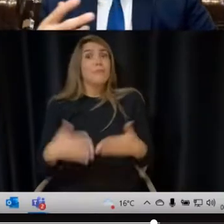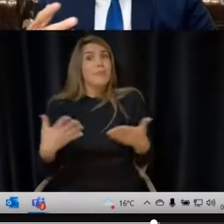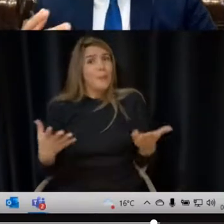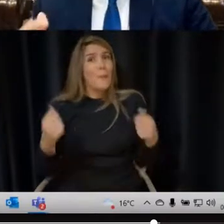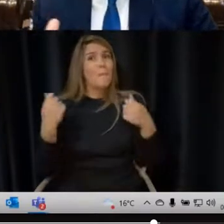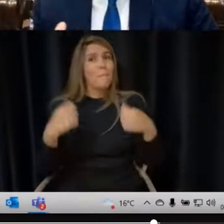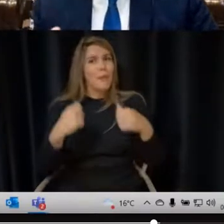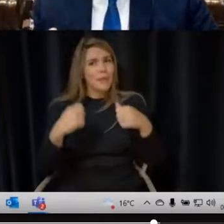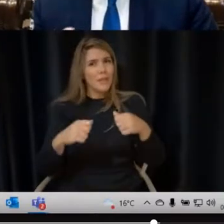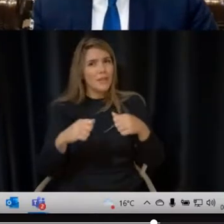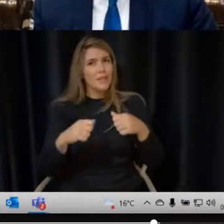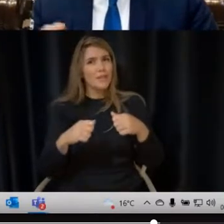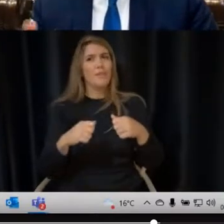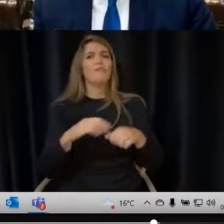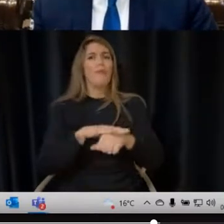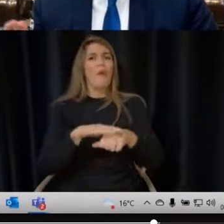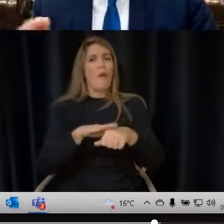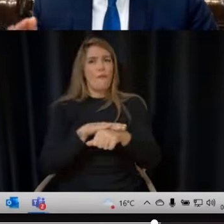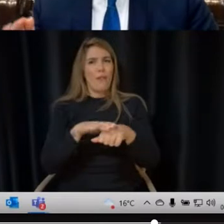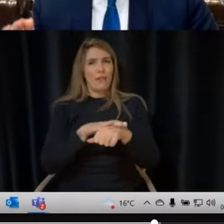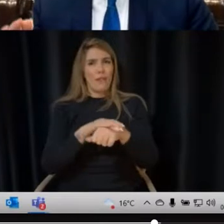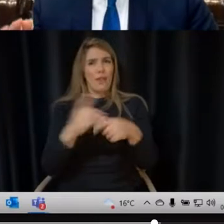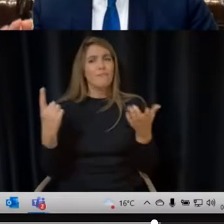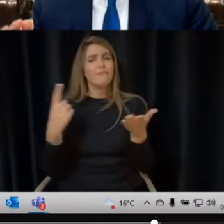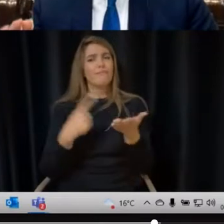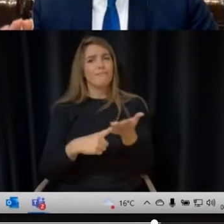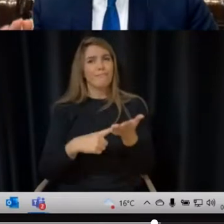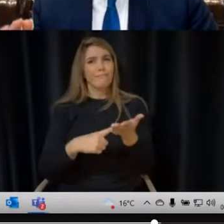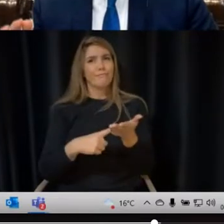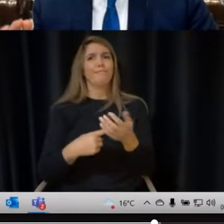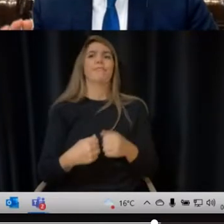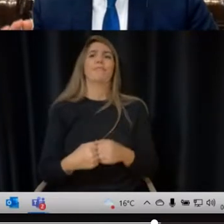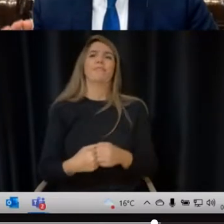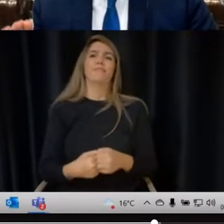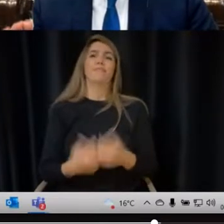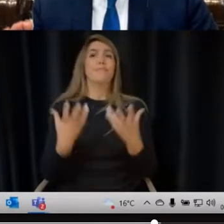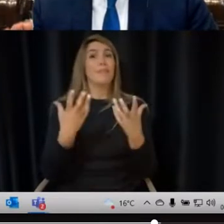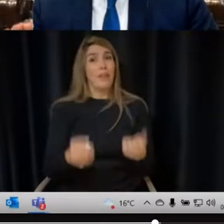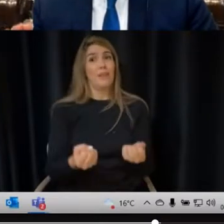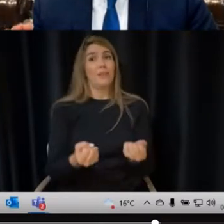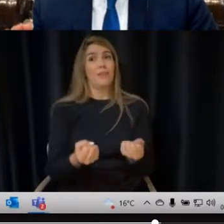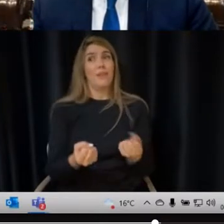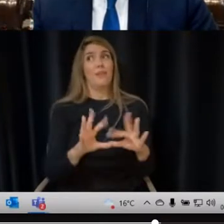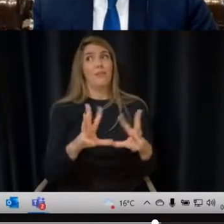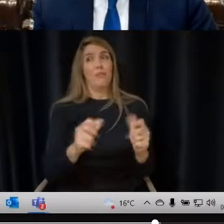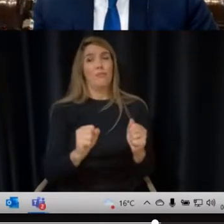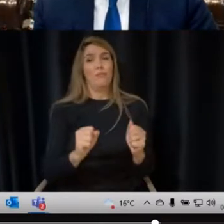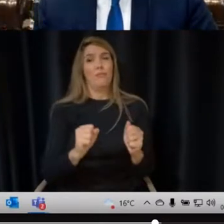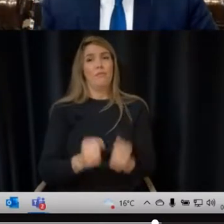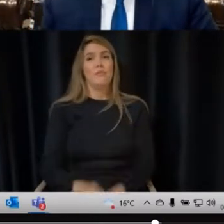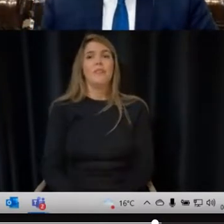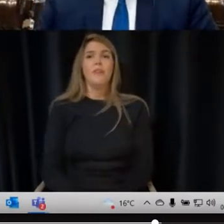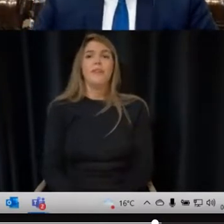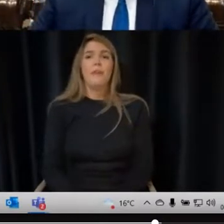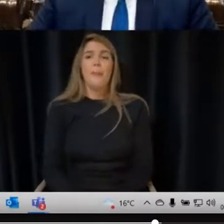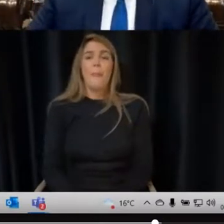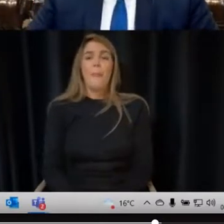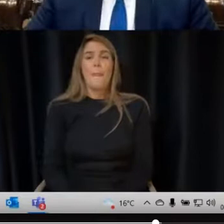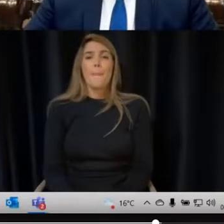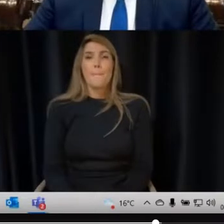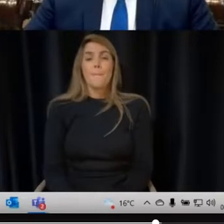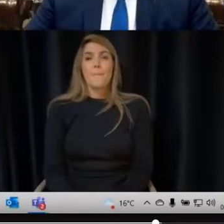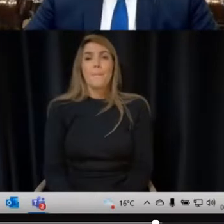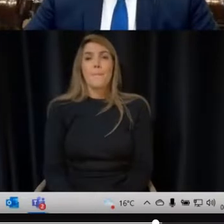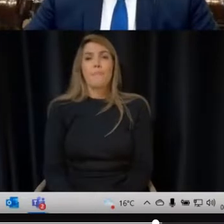Se não chegarem a acordo nenhum, prevalece a não doação, é isso. Isso, tá? Eu trabalho nessa